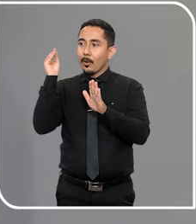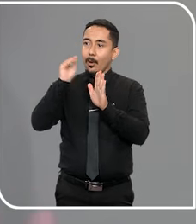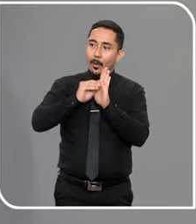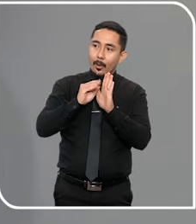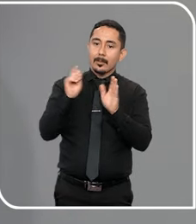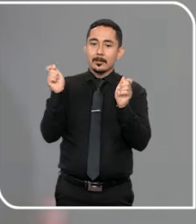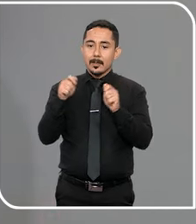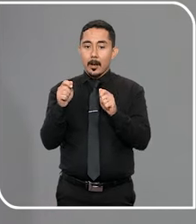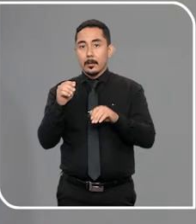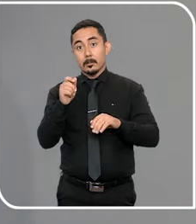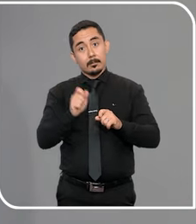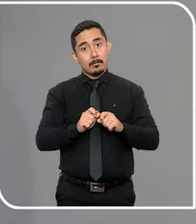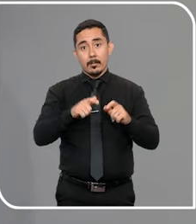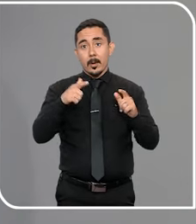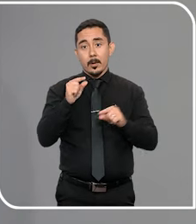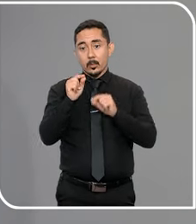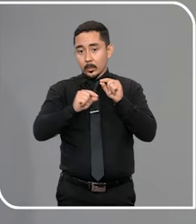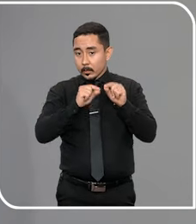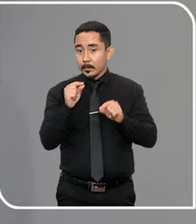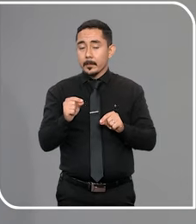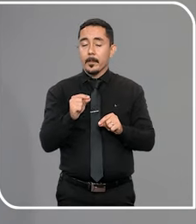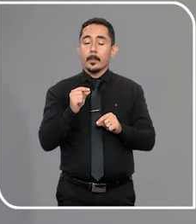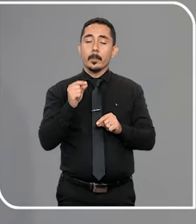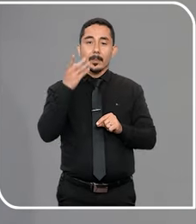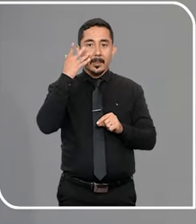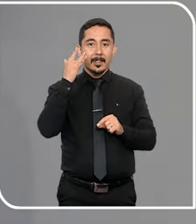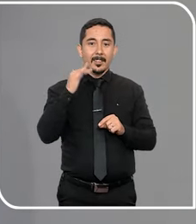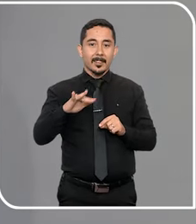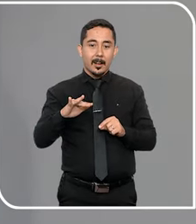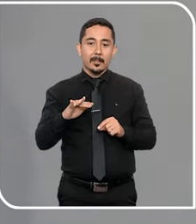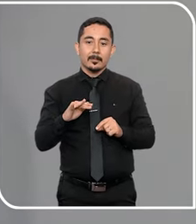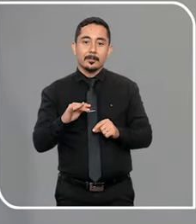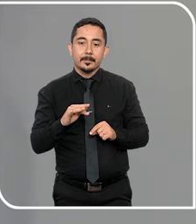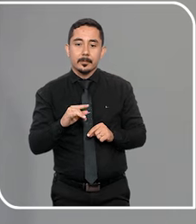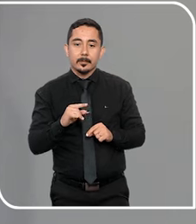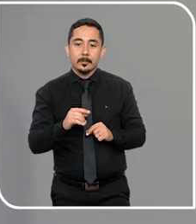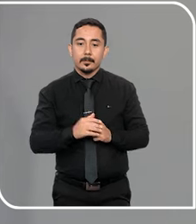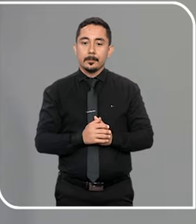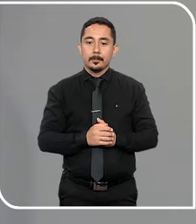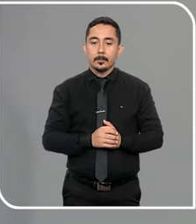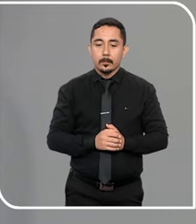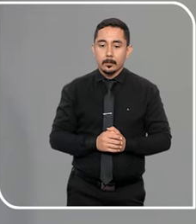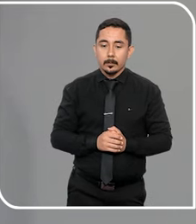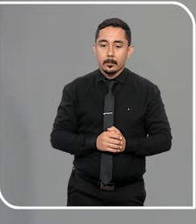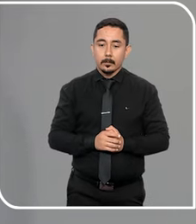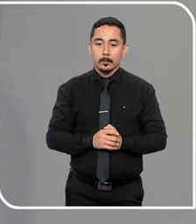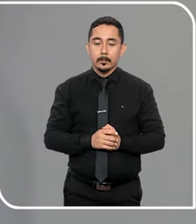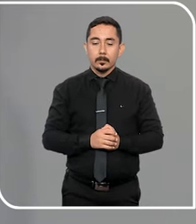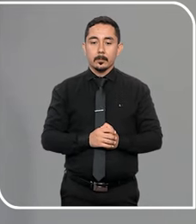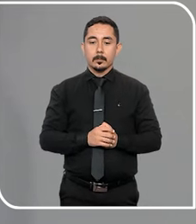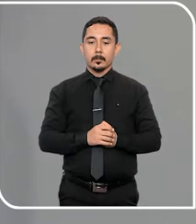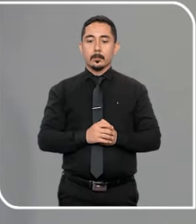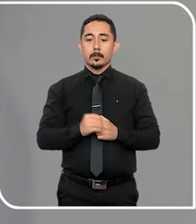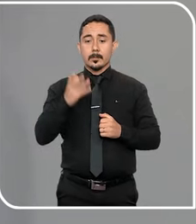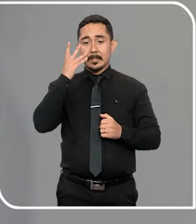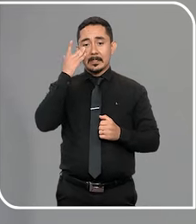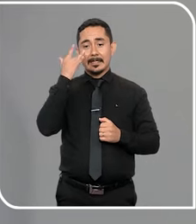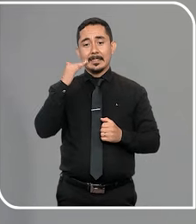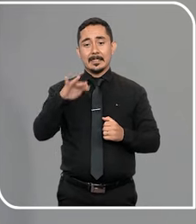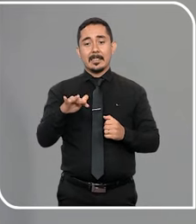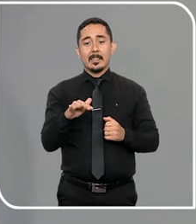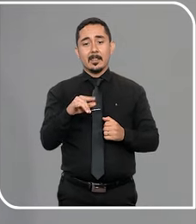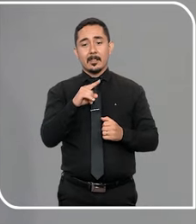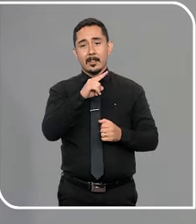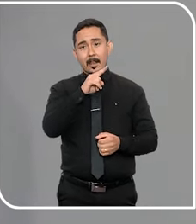umas crianças a maioria das vezes gente eu falo que as crianças elas são eh eh Porque como estamos falando